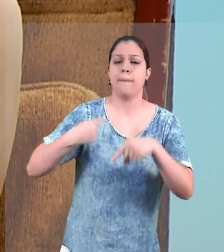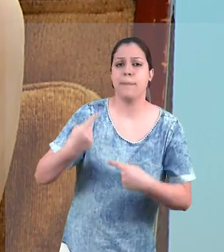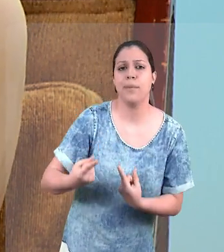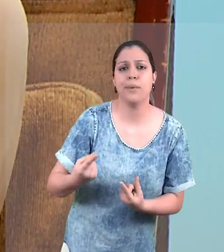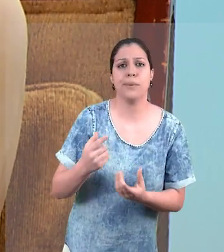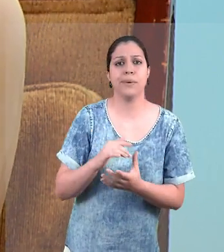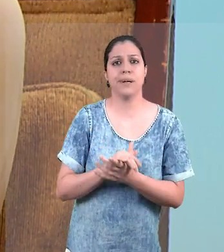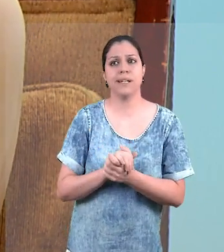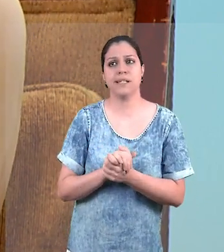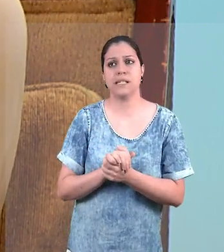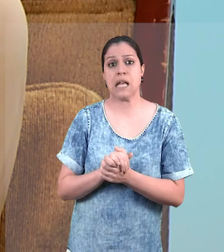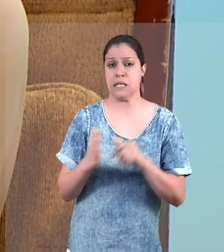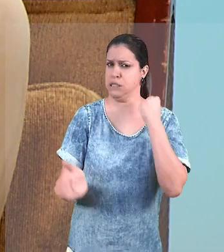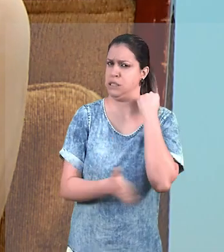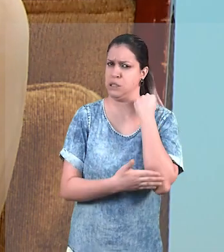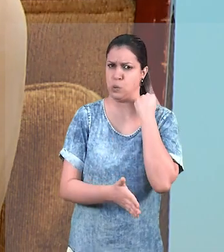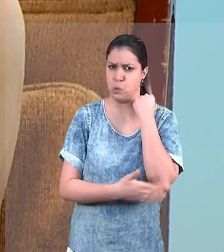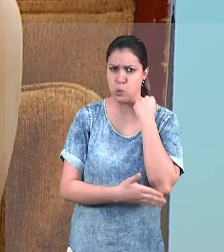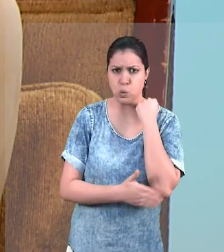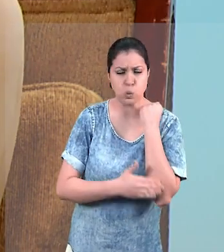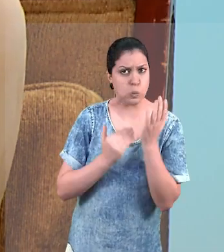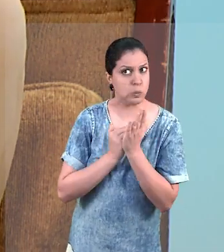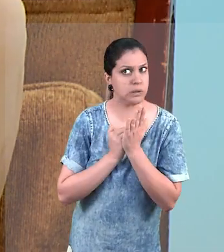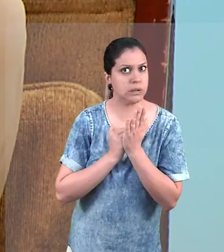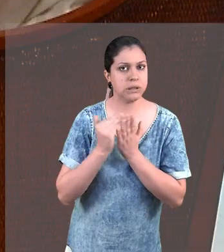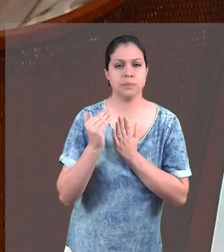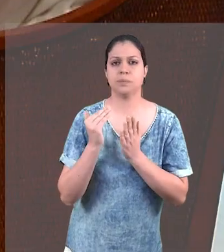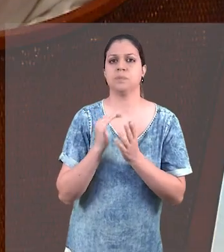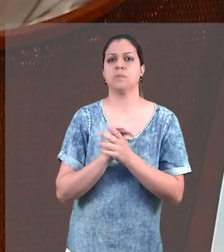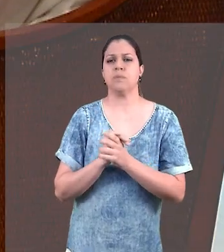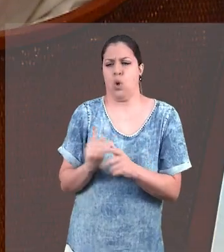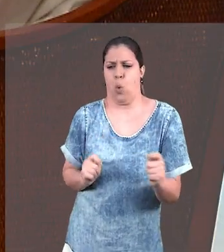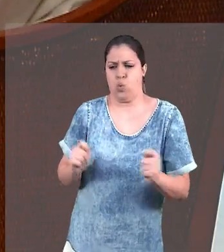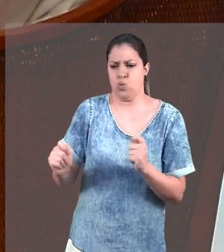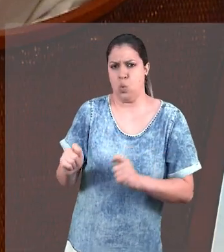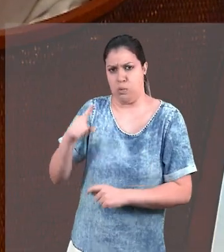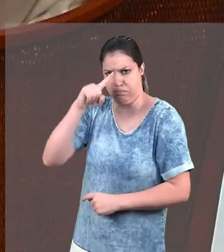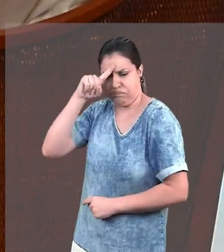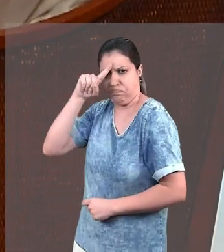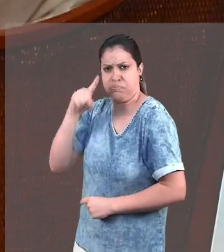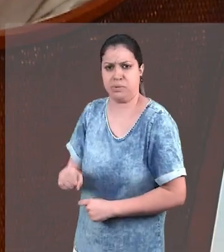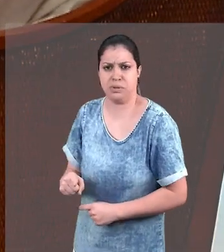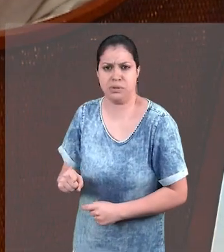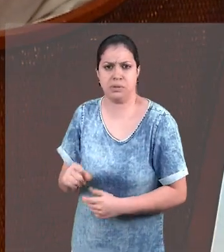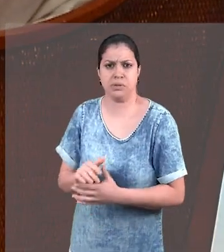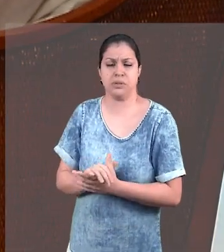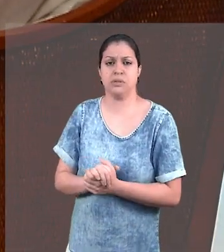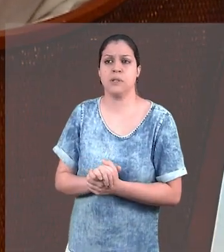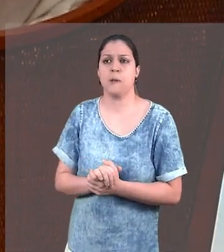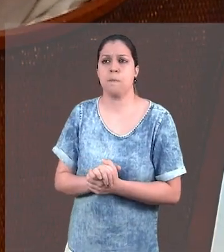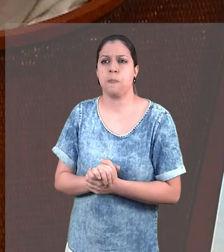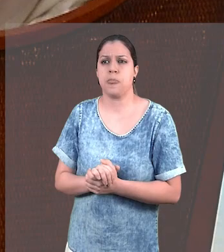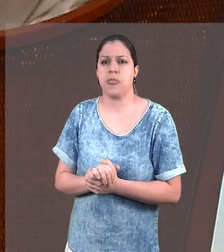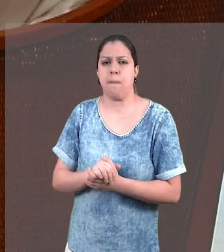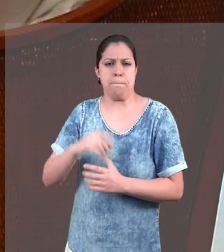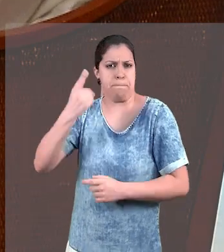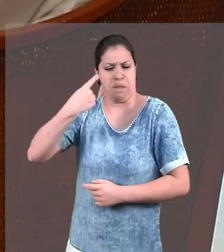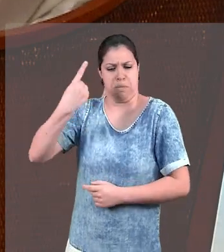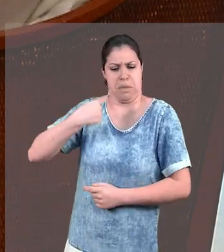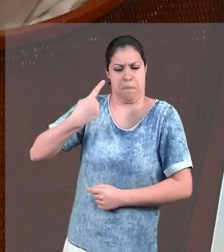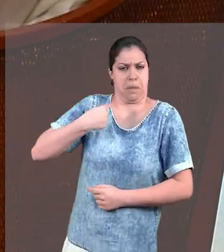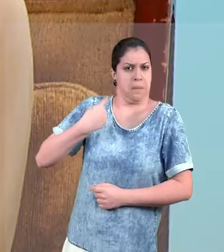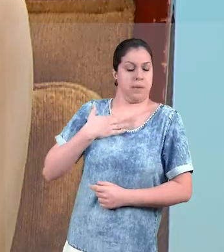depois vieram muitos ciúmes, muita questão do controle, querendo